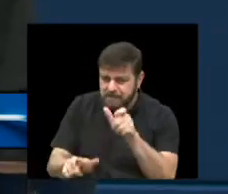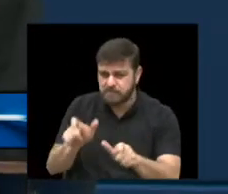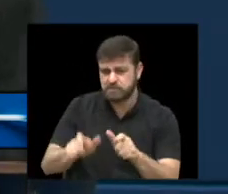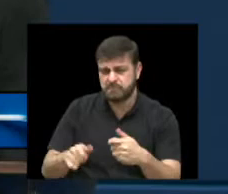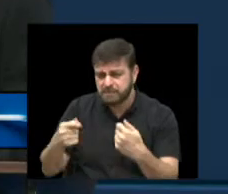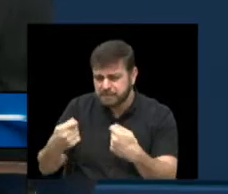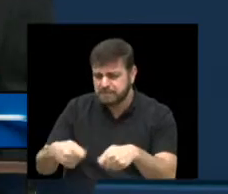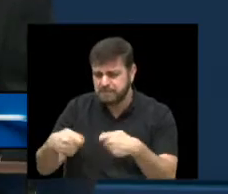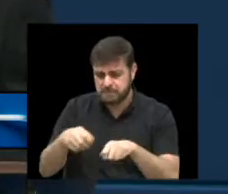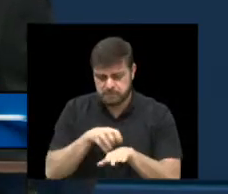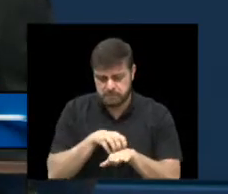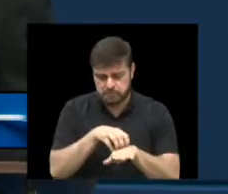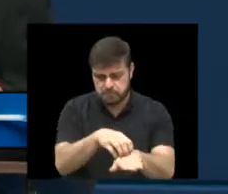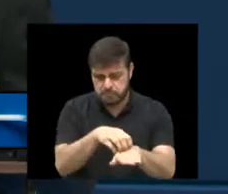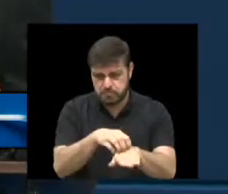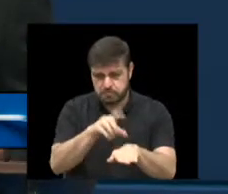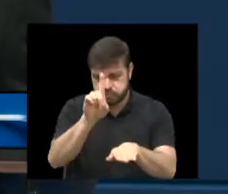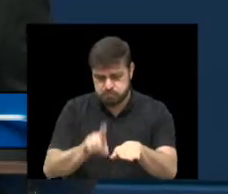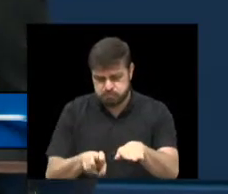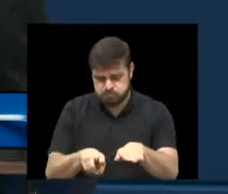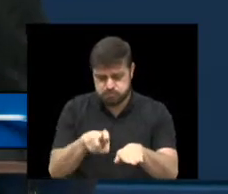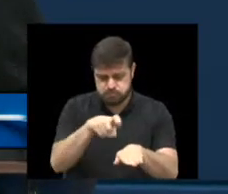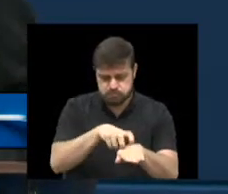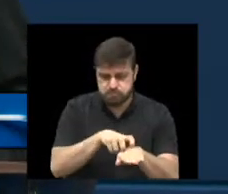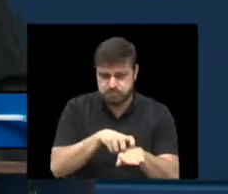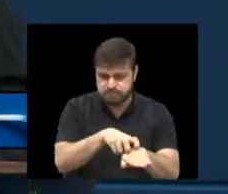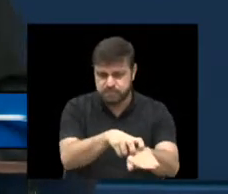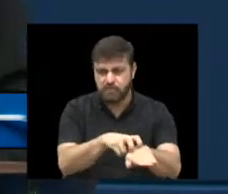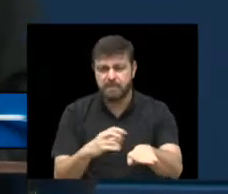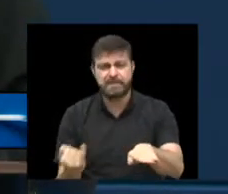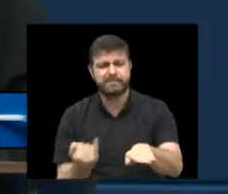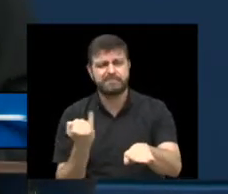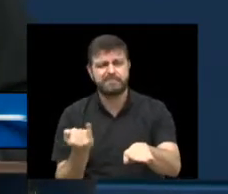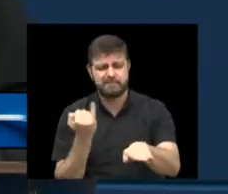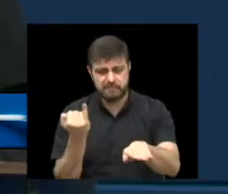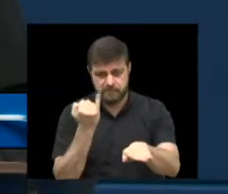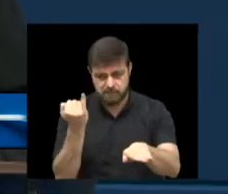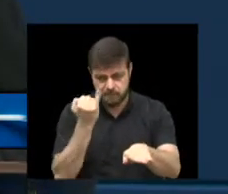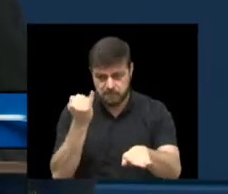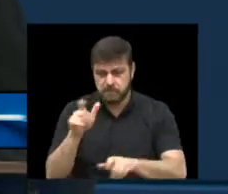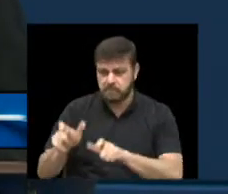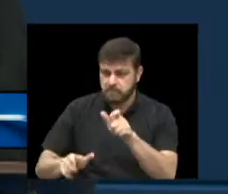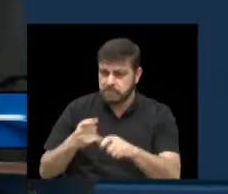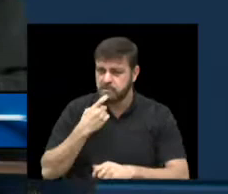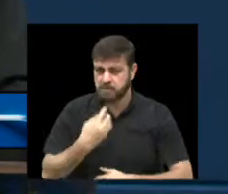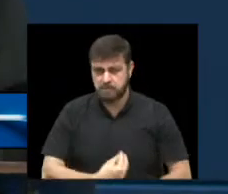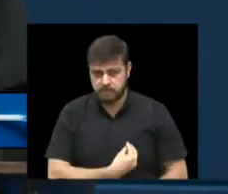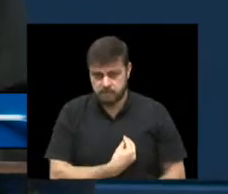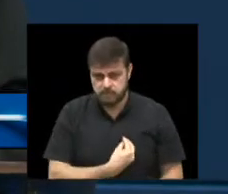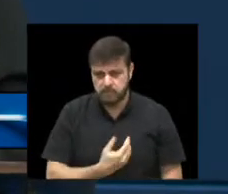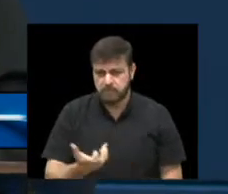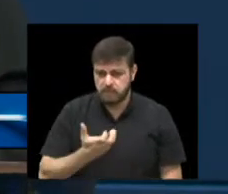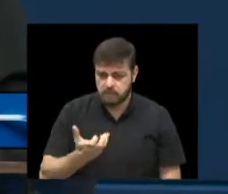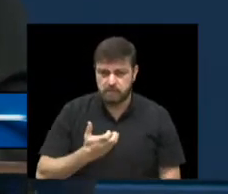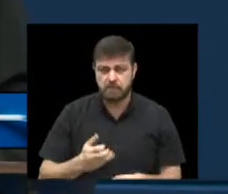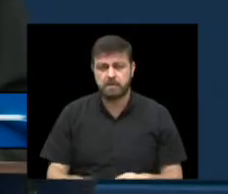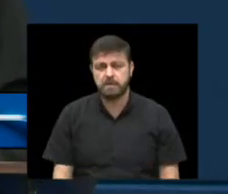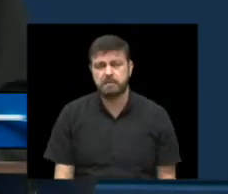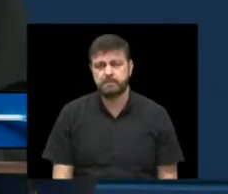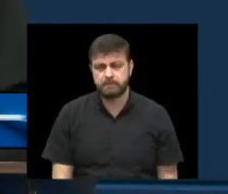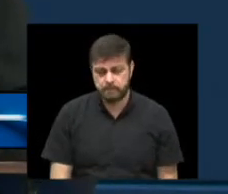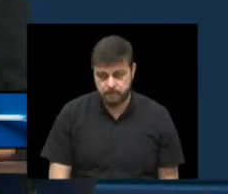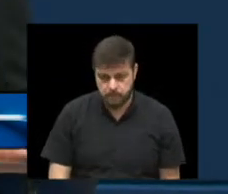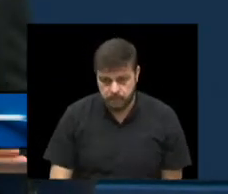desse serviço tão relevante, tão importante para a nossa municipalidade. E eu quero aqui reconhecer, então,